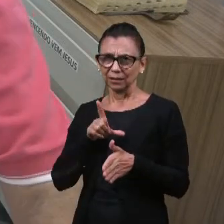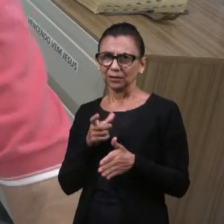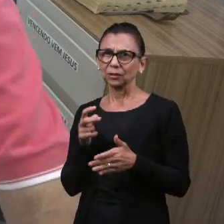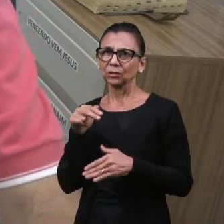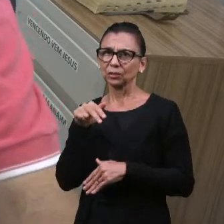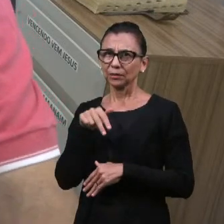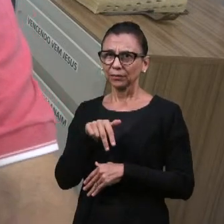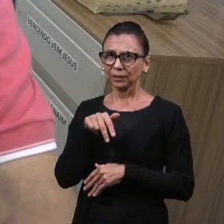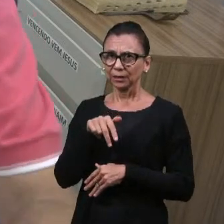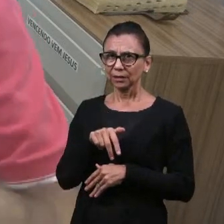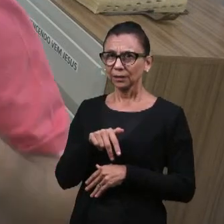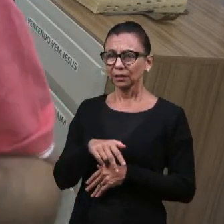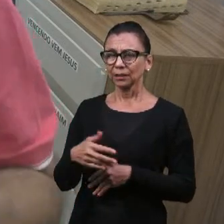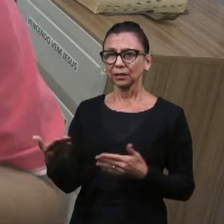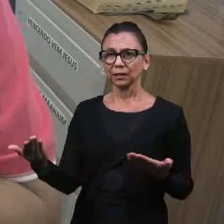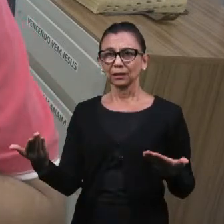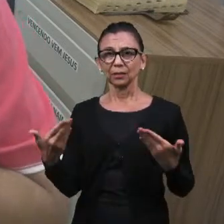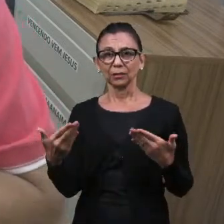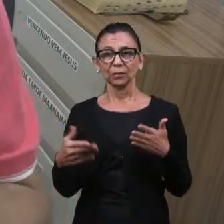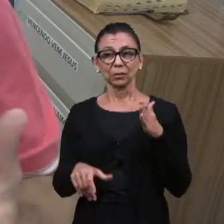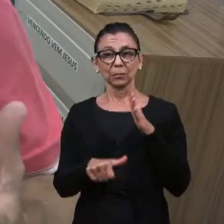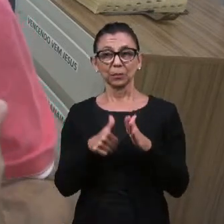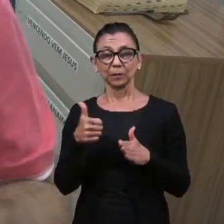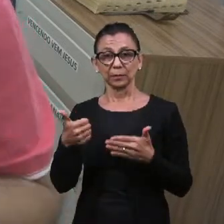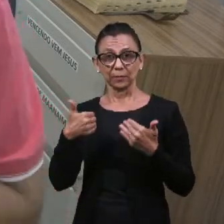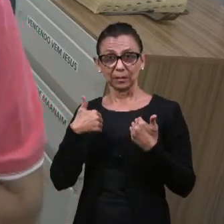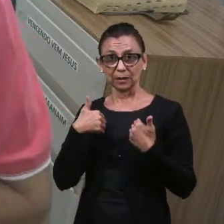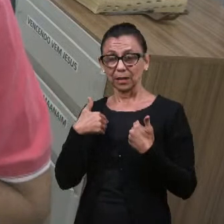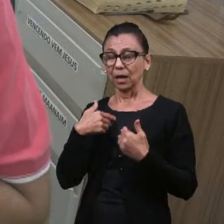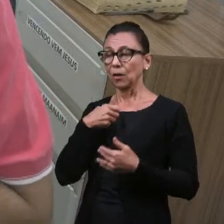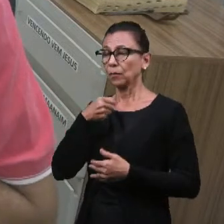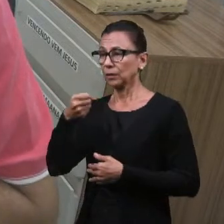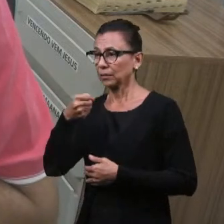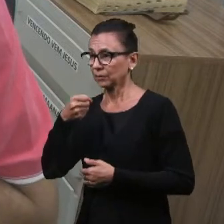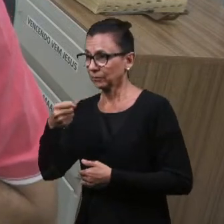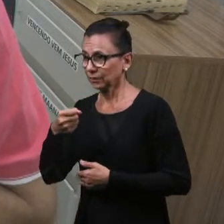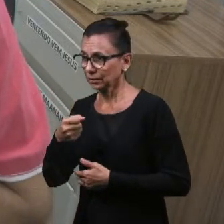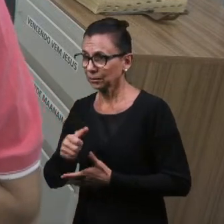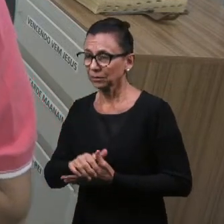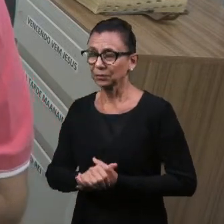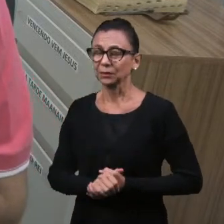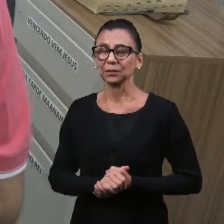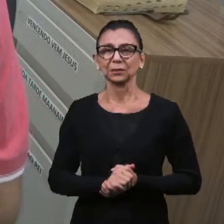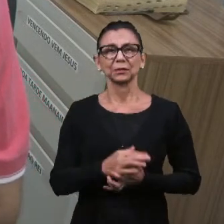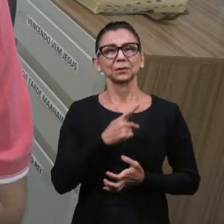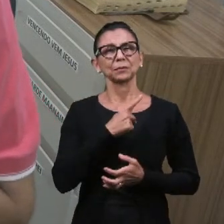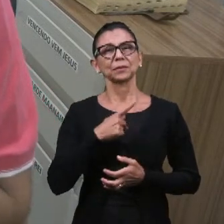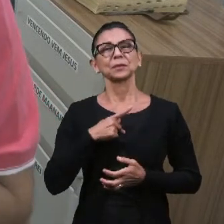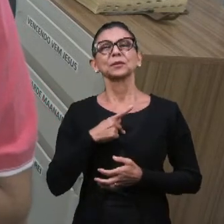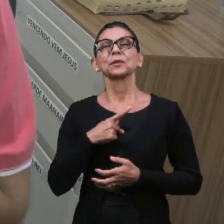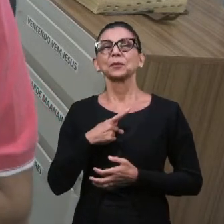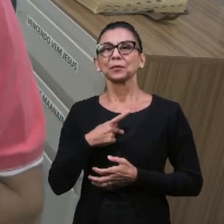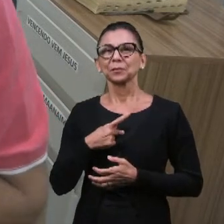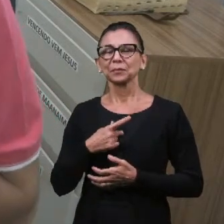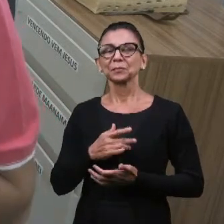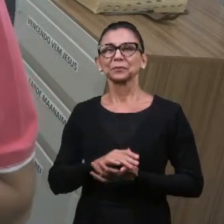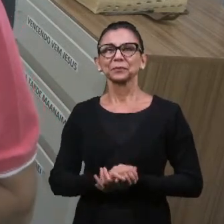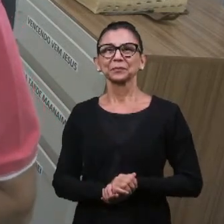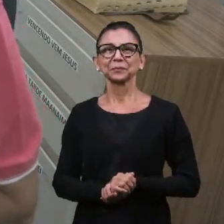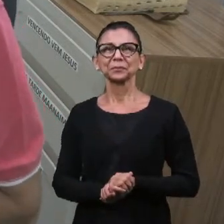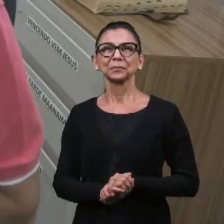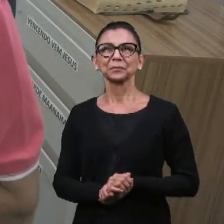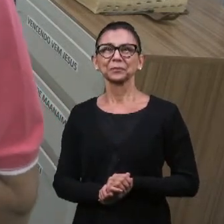comigo é a primeira vez, e eu espero que seja a primeira de muitas vezes, né? Pastor muito agradável, o pastor Wilson